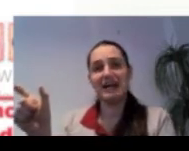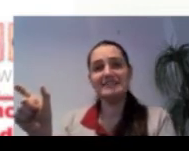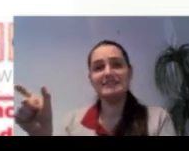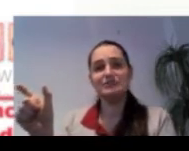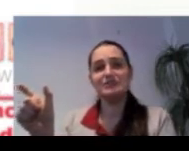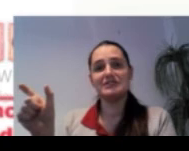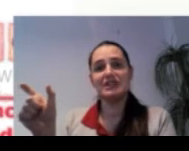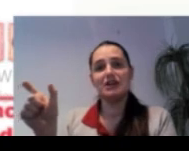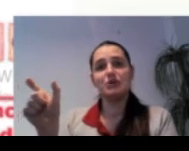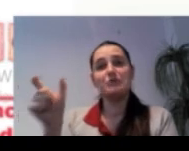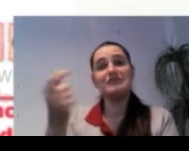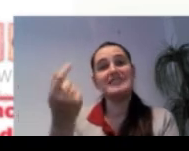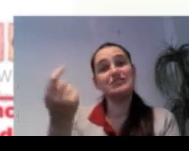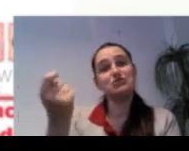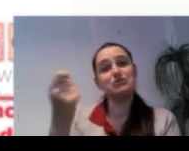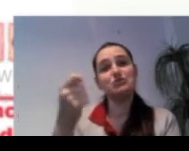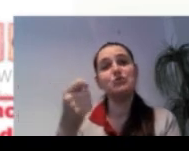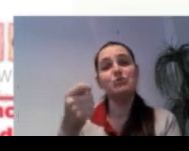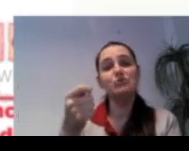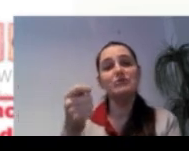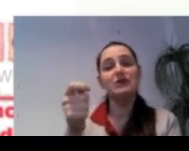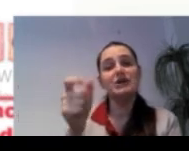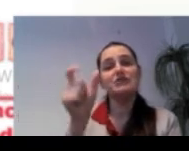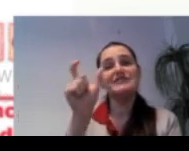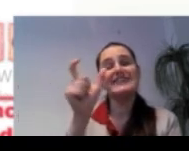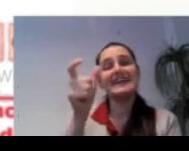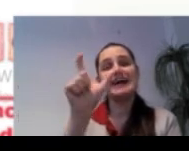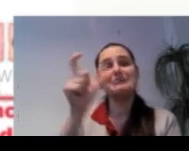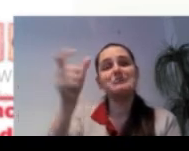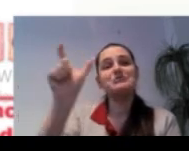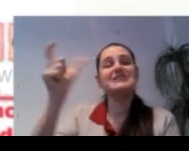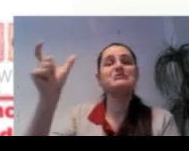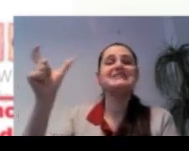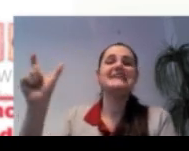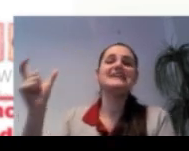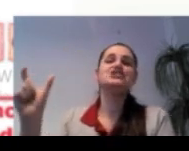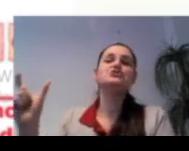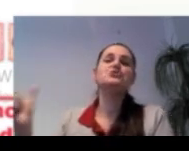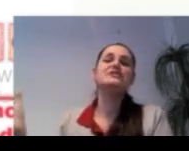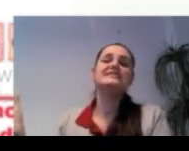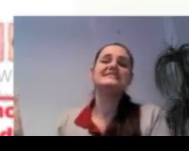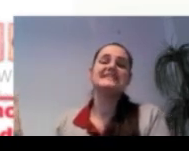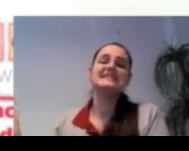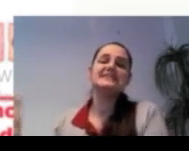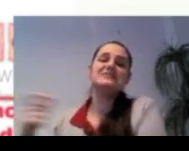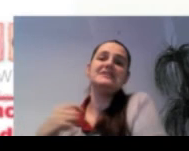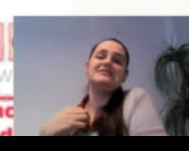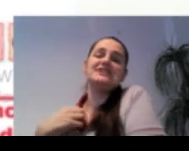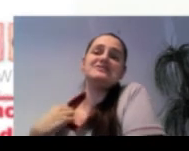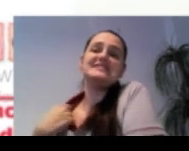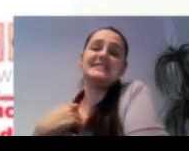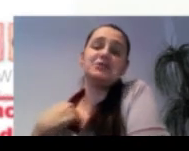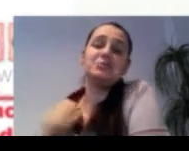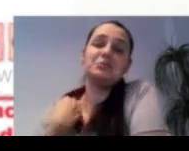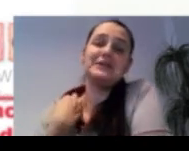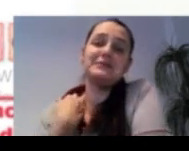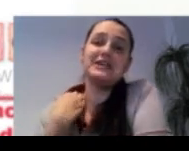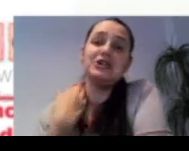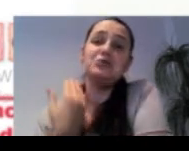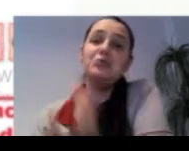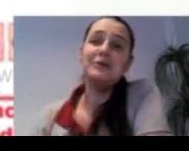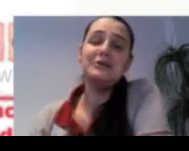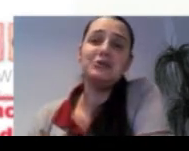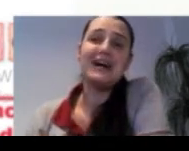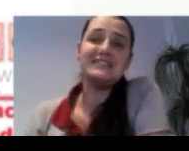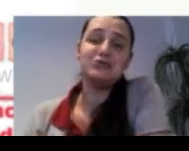os aminoácidos, como você adicionou um, você acaba mudando a trinca de todas. Então, em vez de você ter um